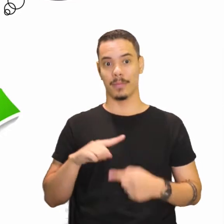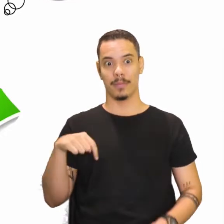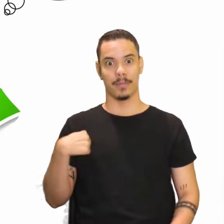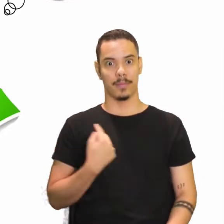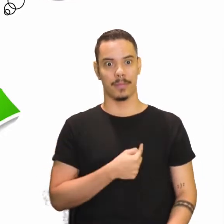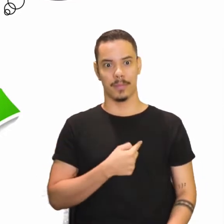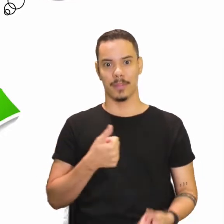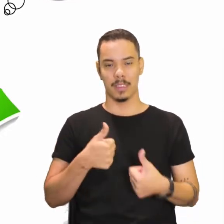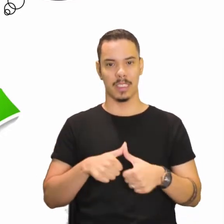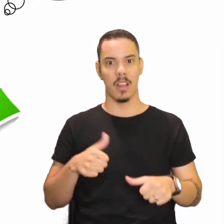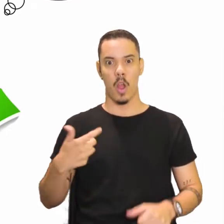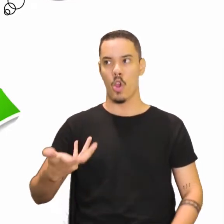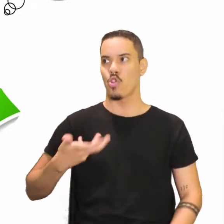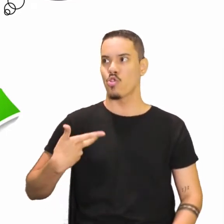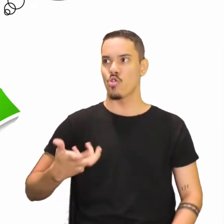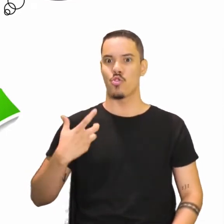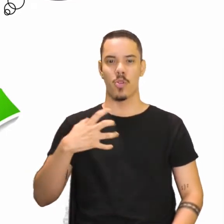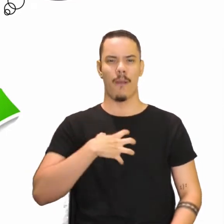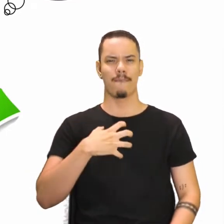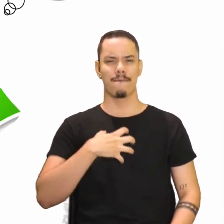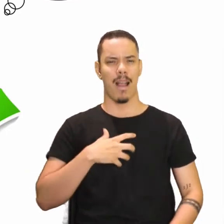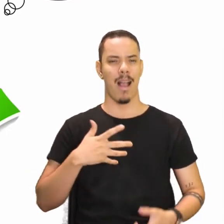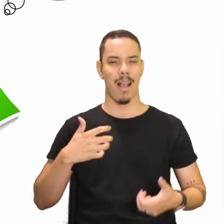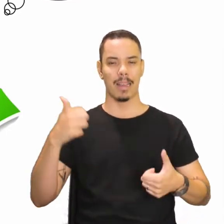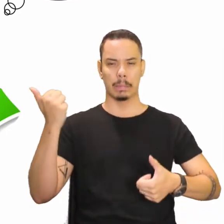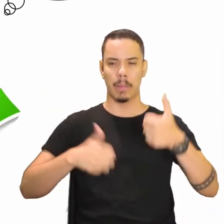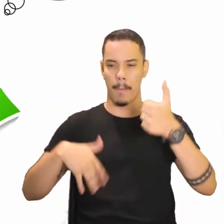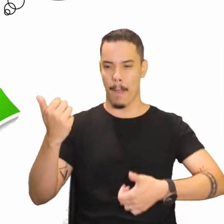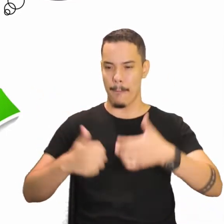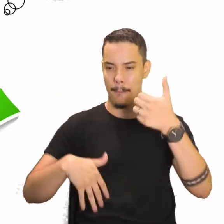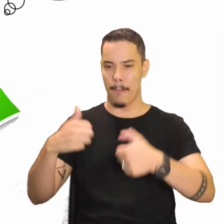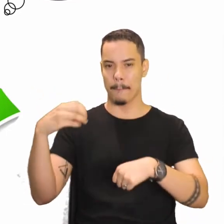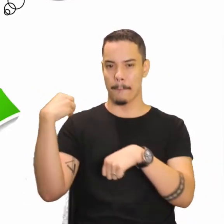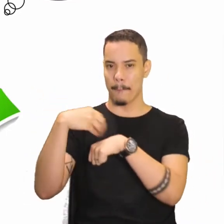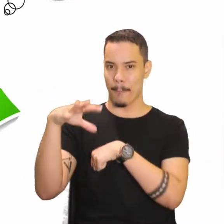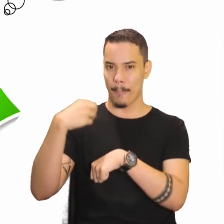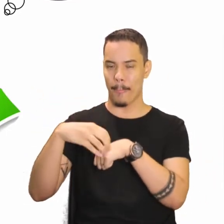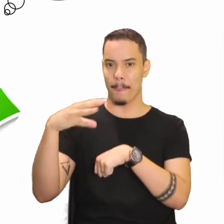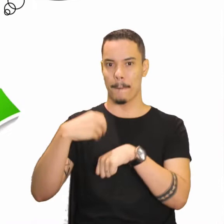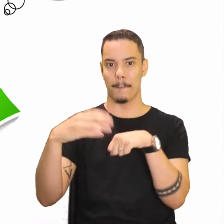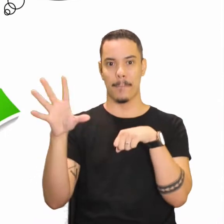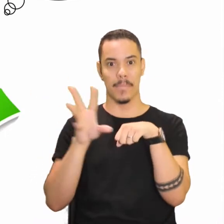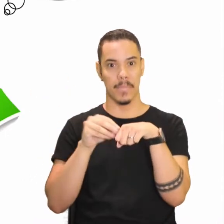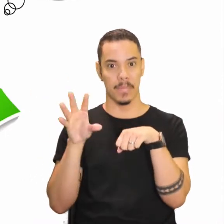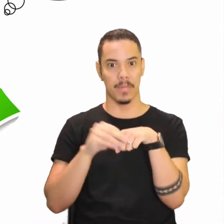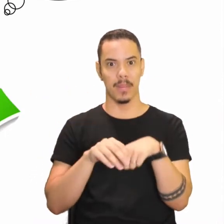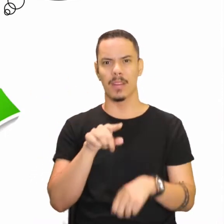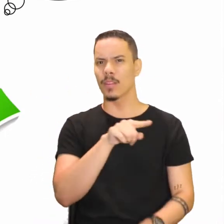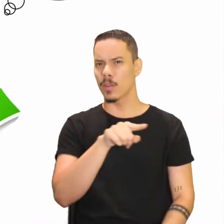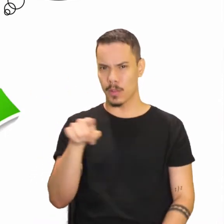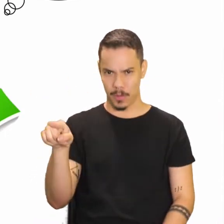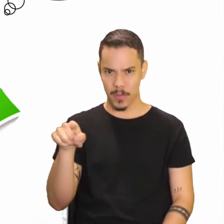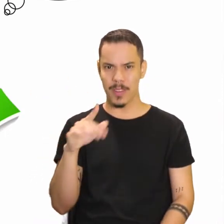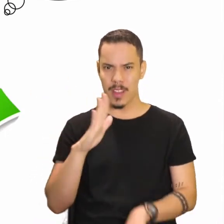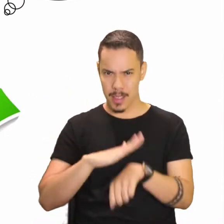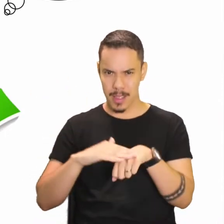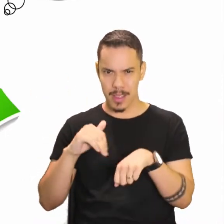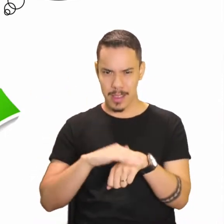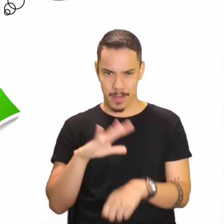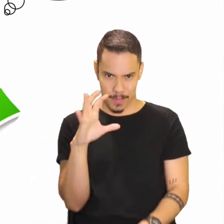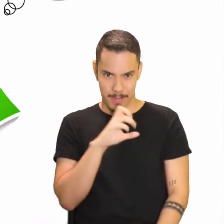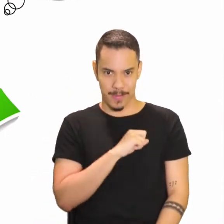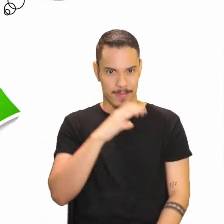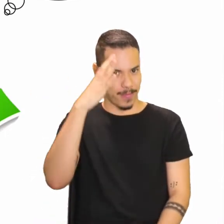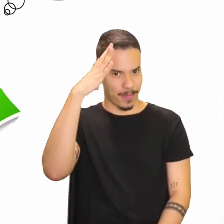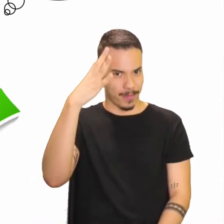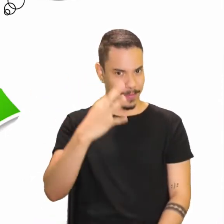aquela adrenalina, assim, querendo. Ai, meu Deus do céu, passar o conteúdo. Será que os amadinhos estão entendendo?